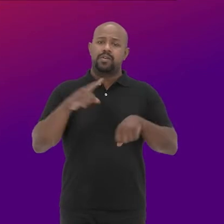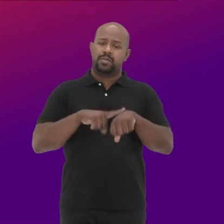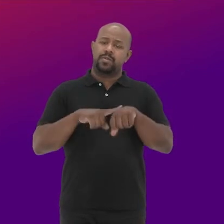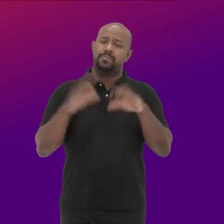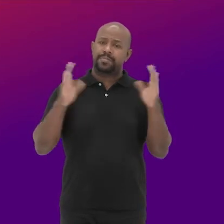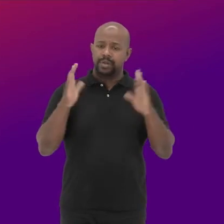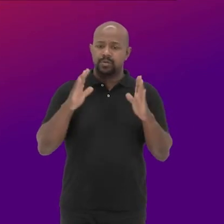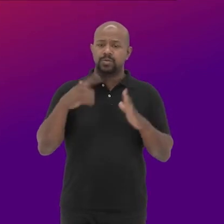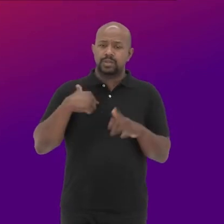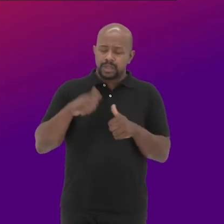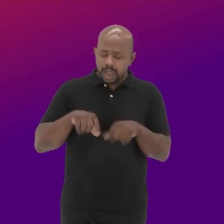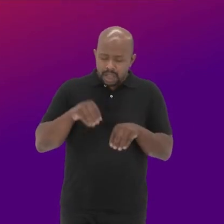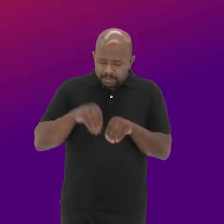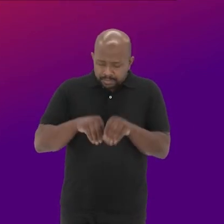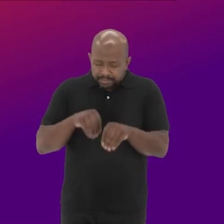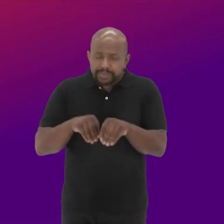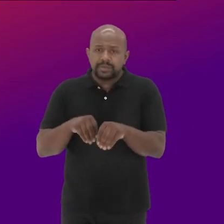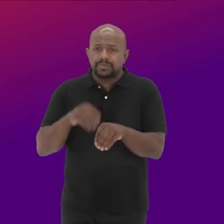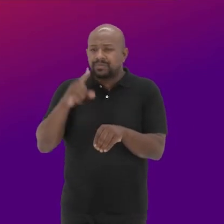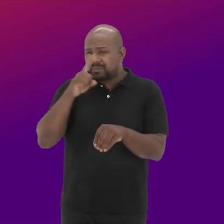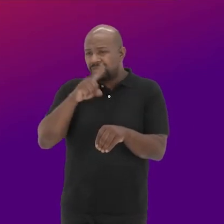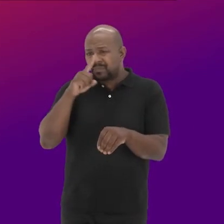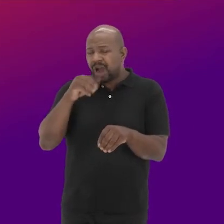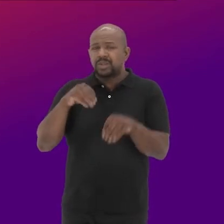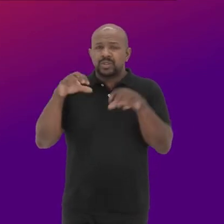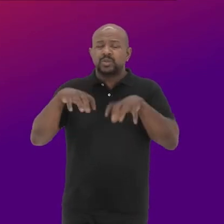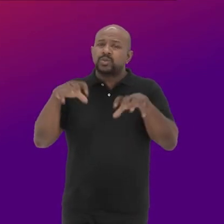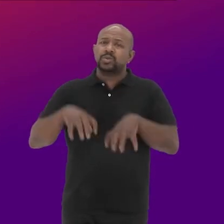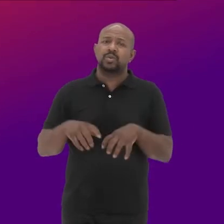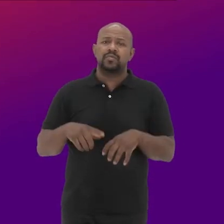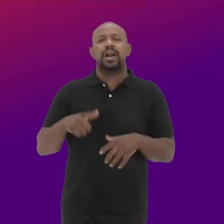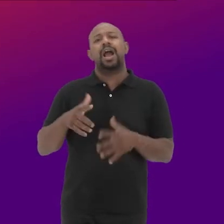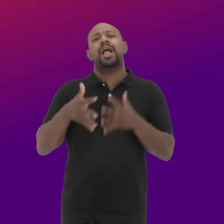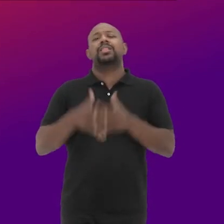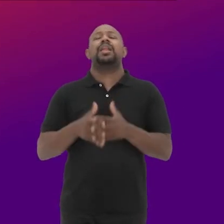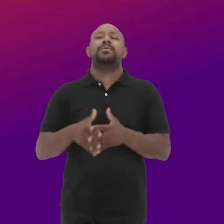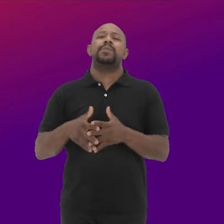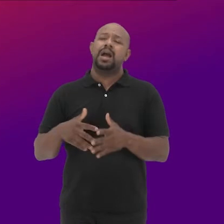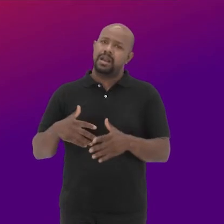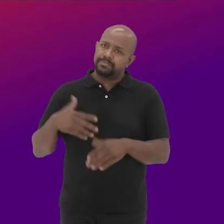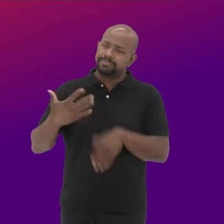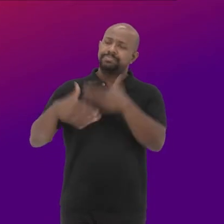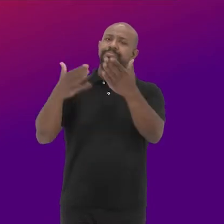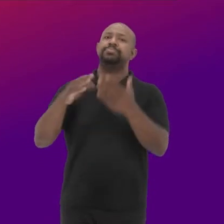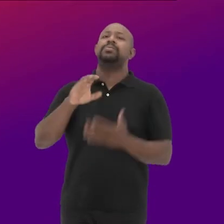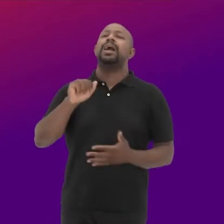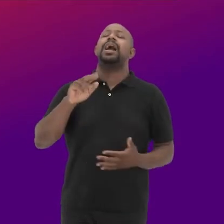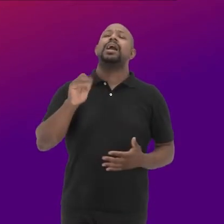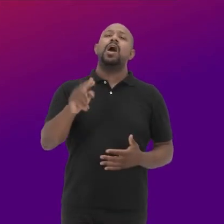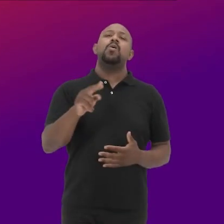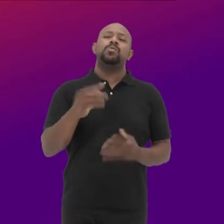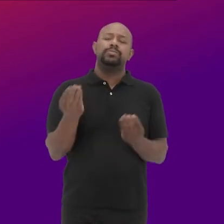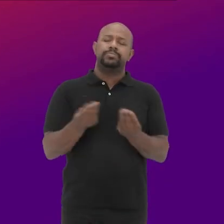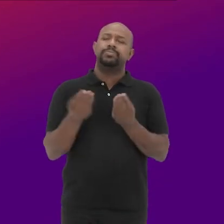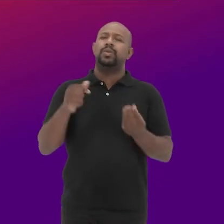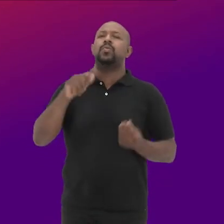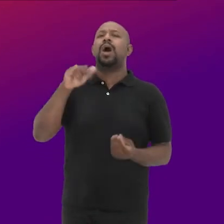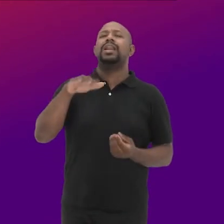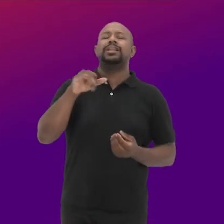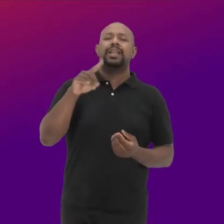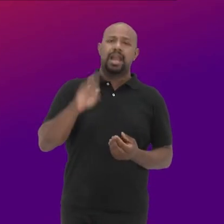de pré-floração e floração, que afeta o bom desenvolvimento do cacau e, consequentemente, a qualidade,